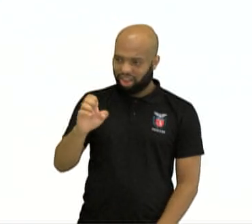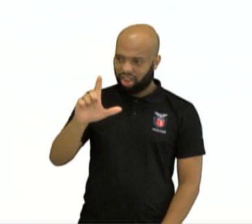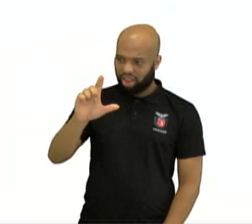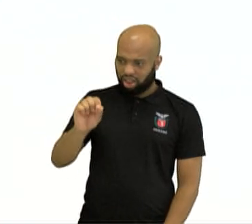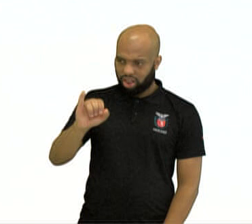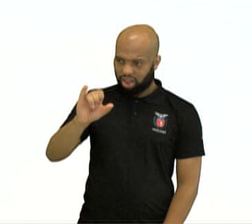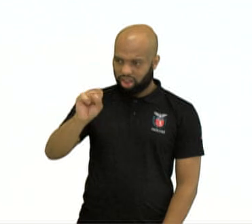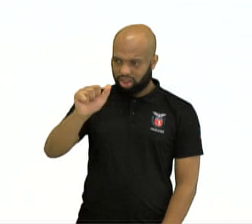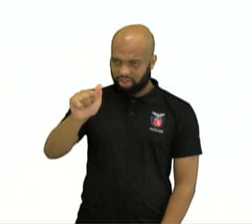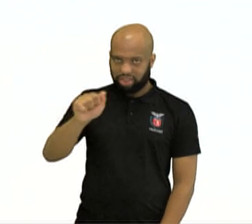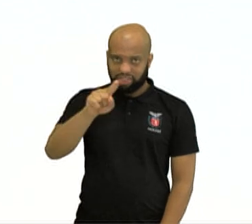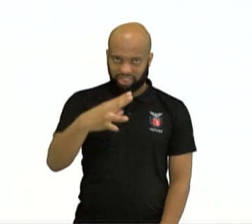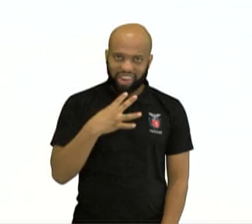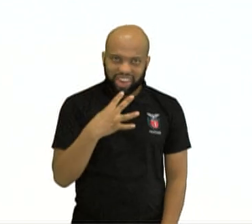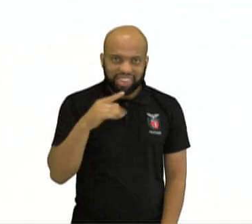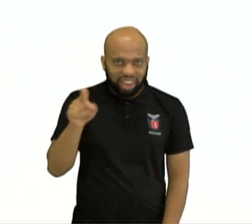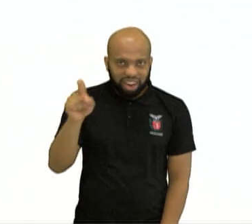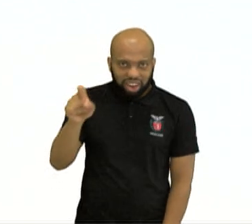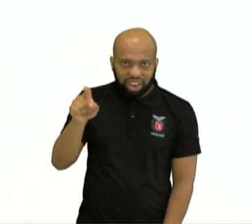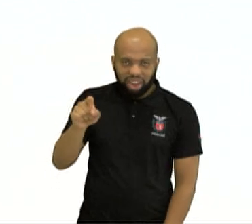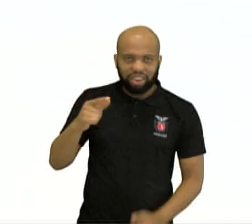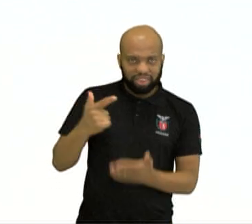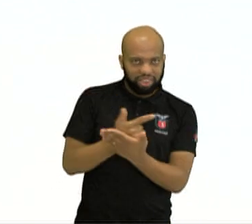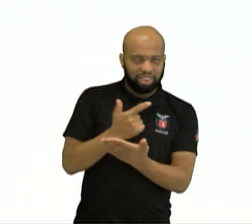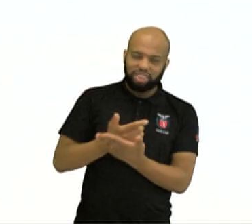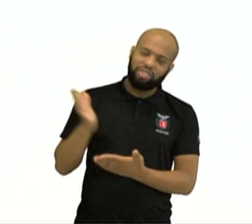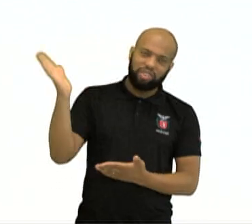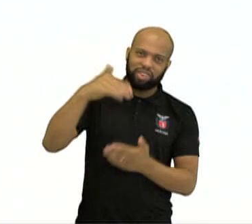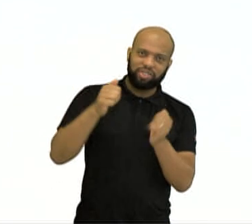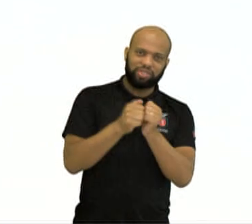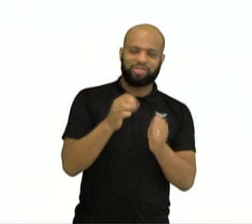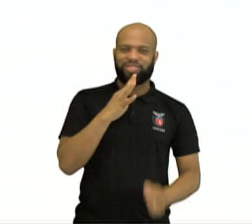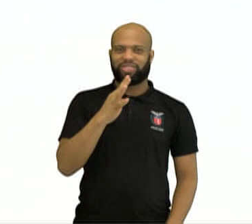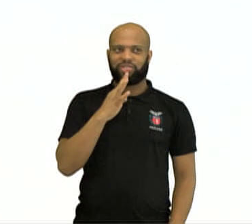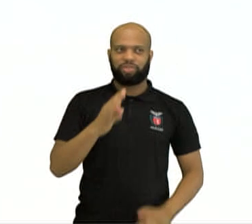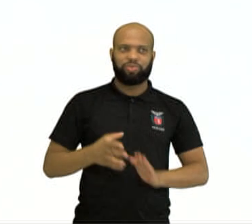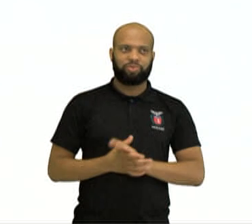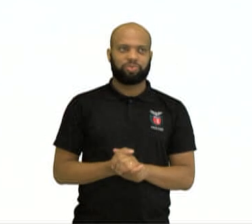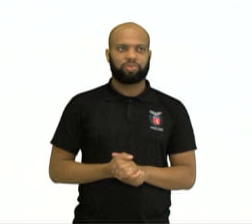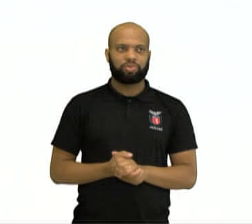Já conhece Heloísa Seixas? Vem comigo conhecer, então.